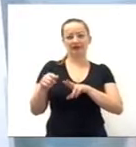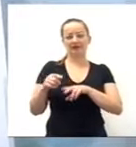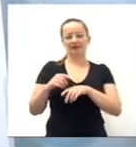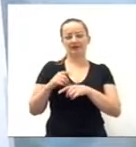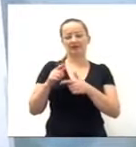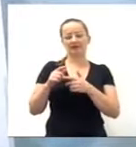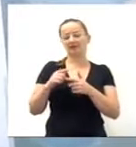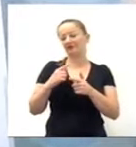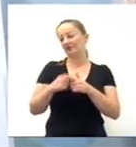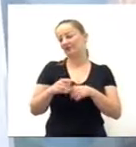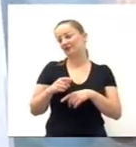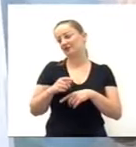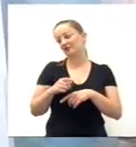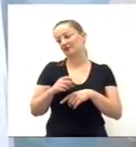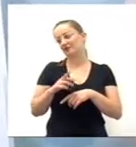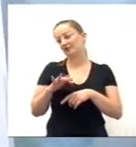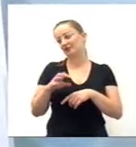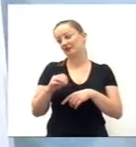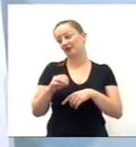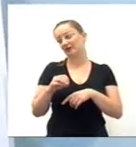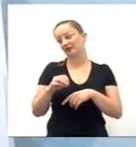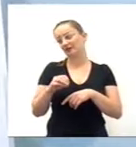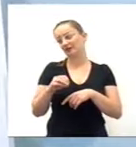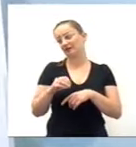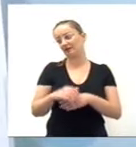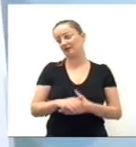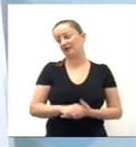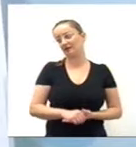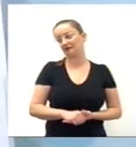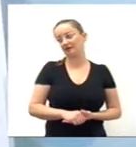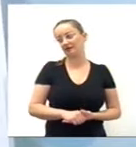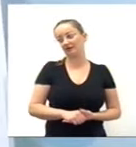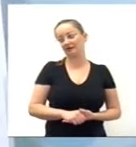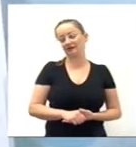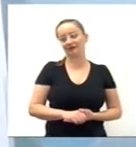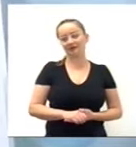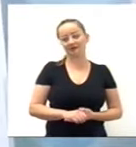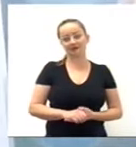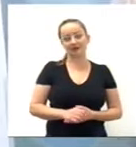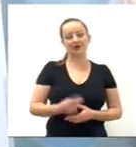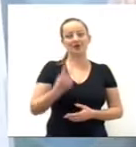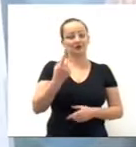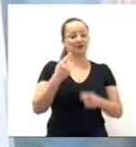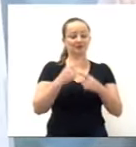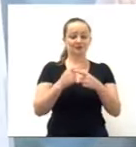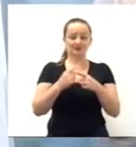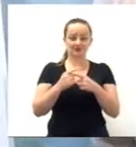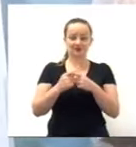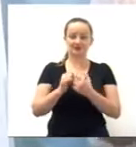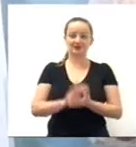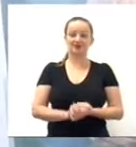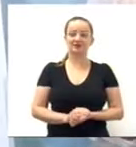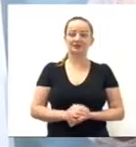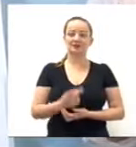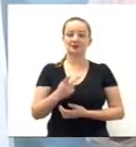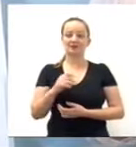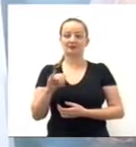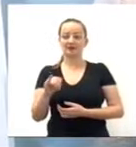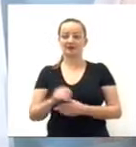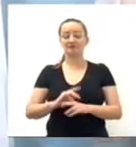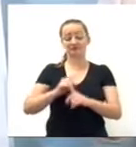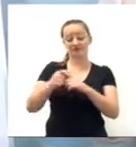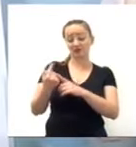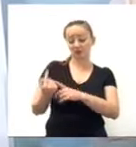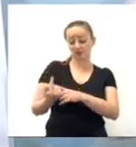raio. Ah, mas peraí, se o raio é 1, então 2 vezes π vezes 1